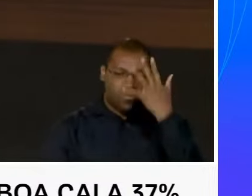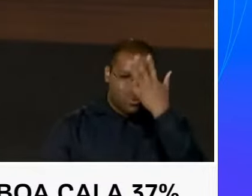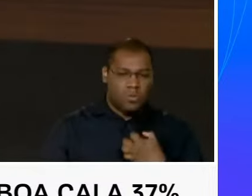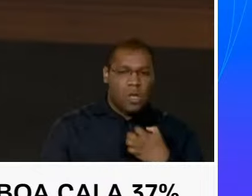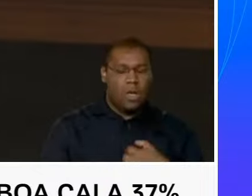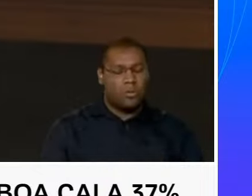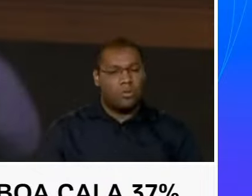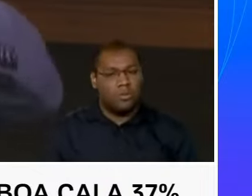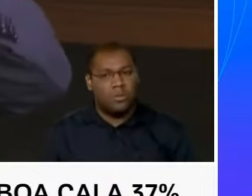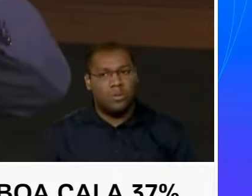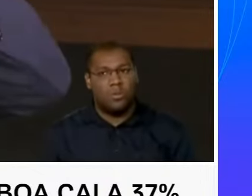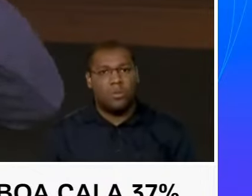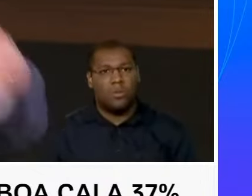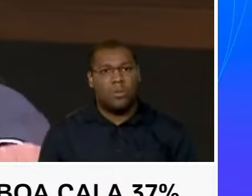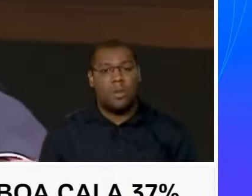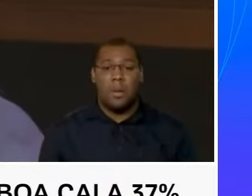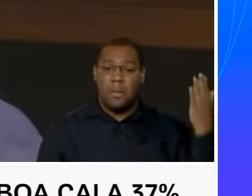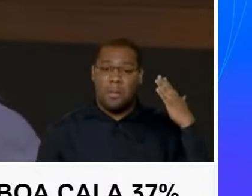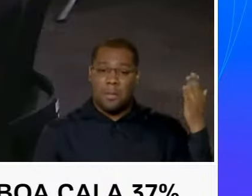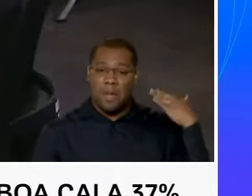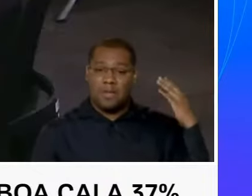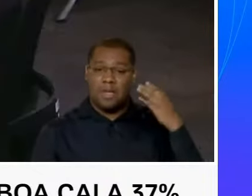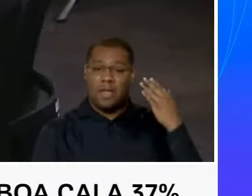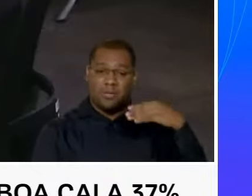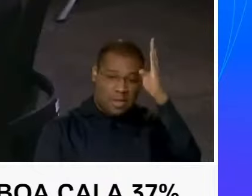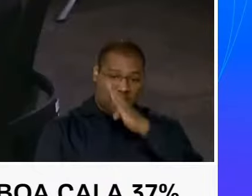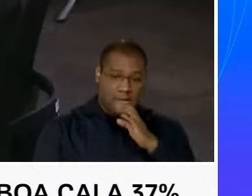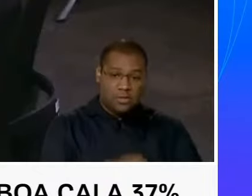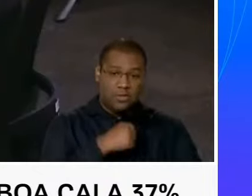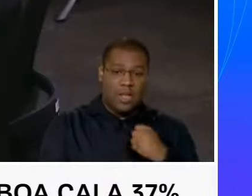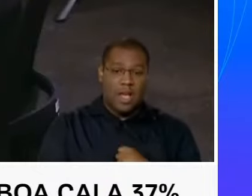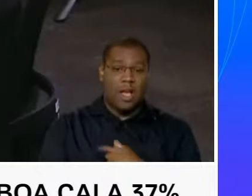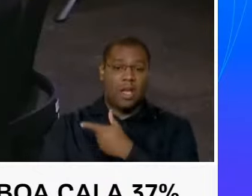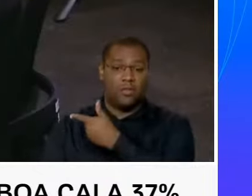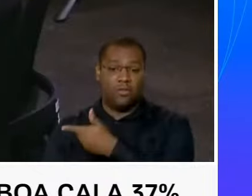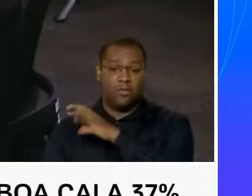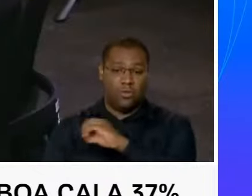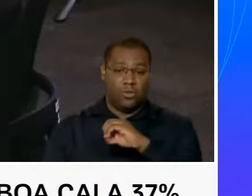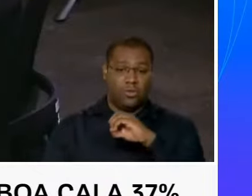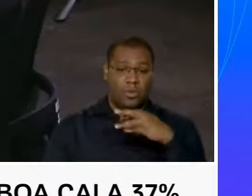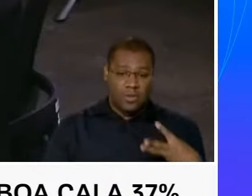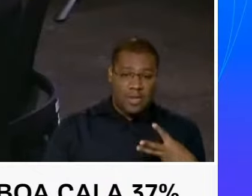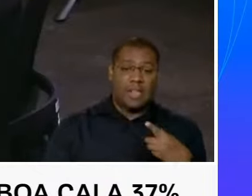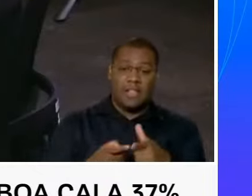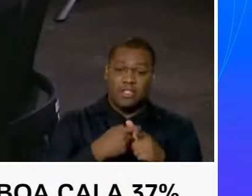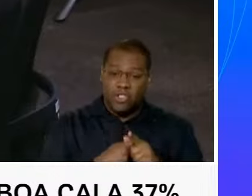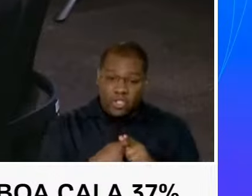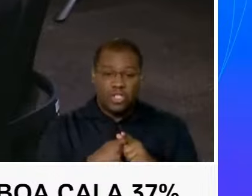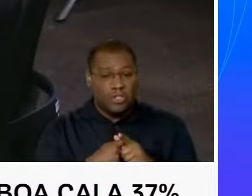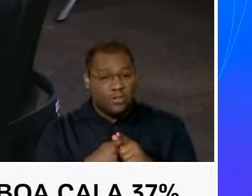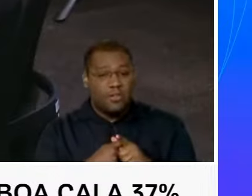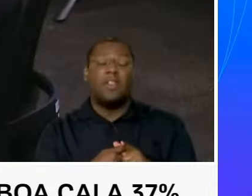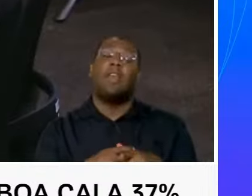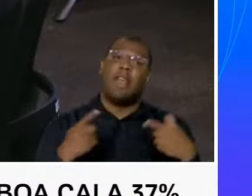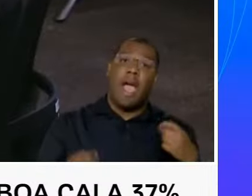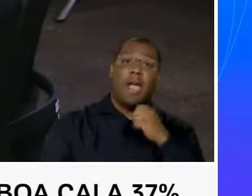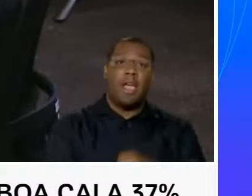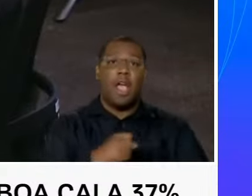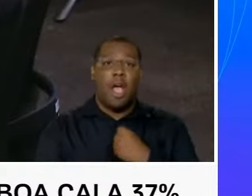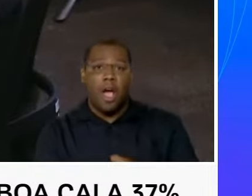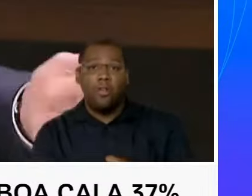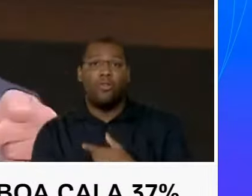bom enquanto 30,5 como ruim ou péssimo eh segundo os dados aqui a pesquisa